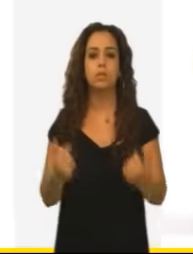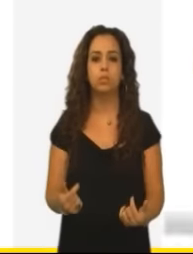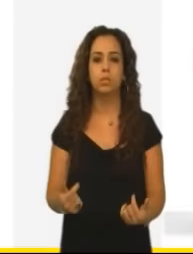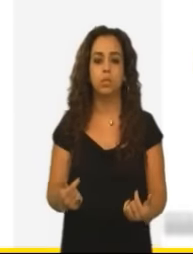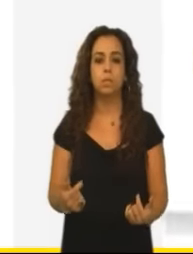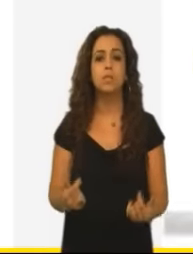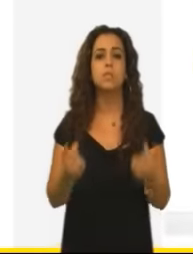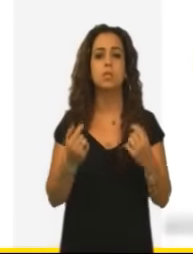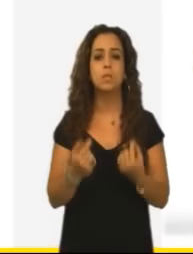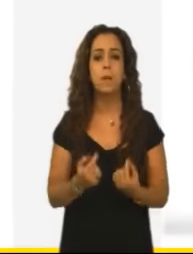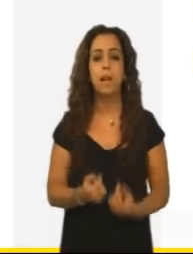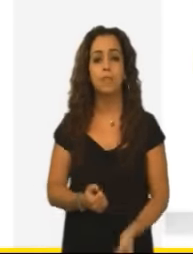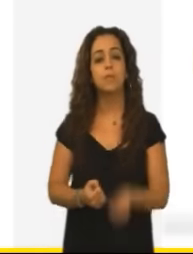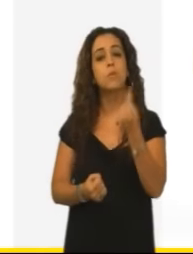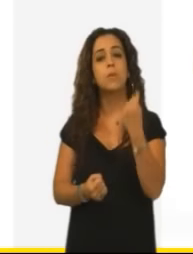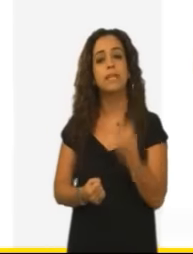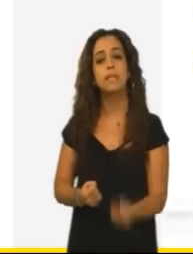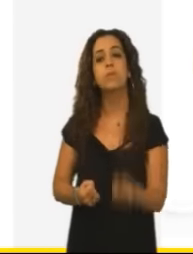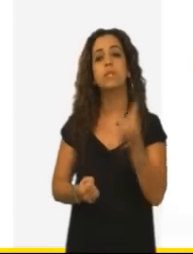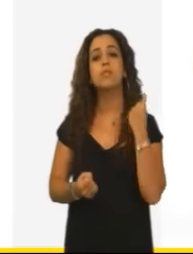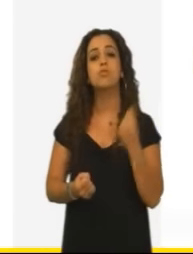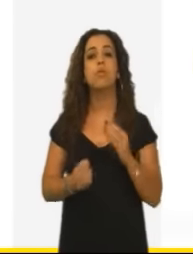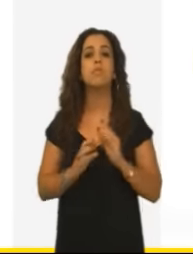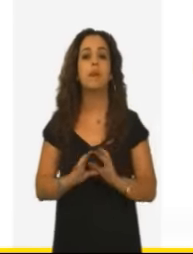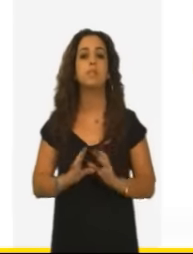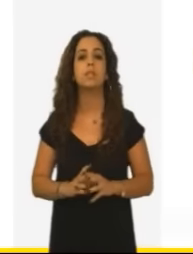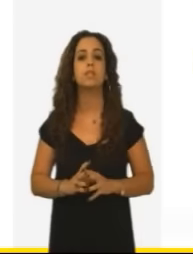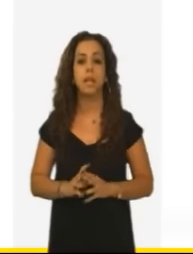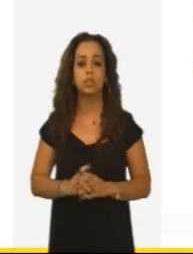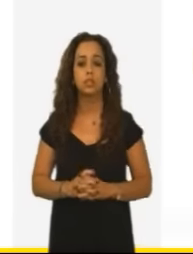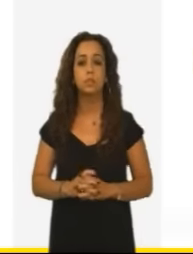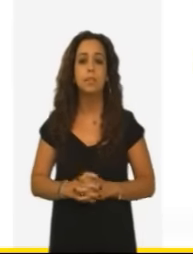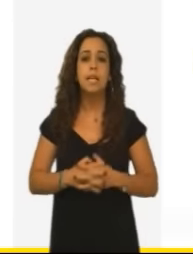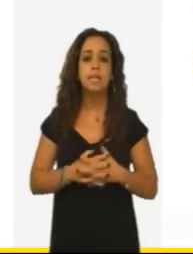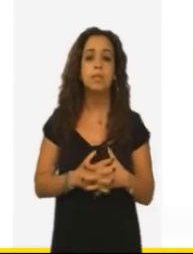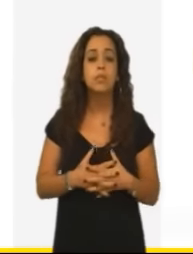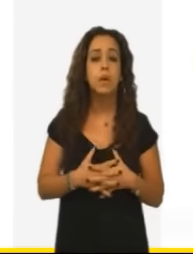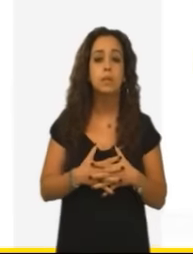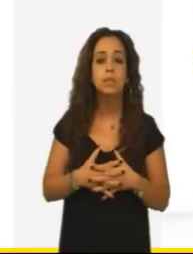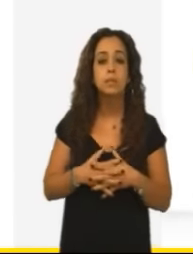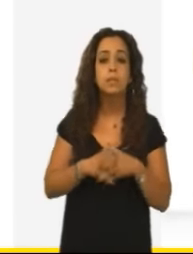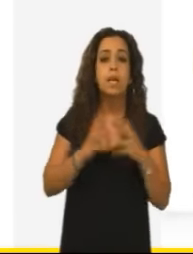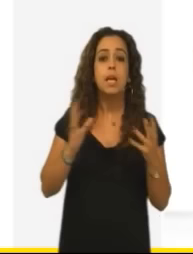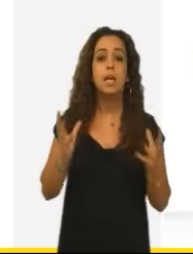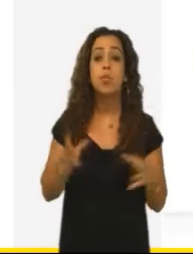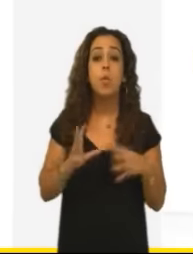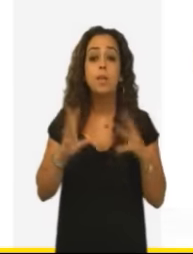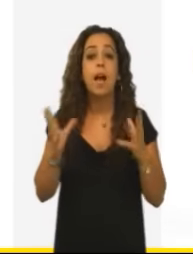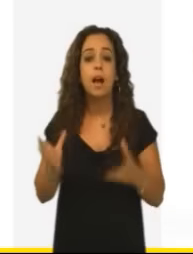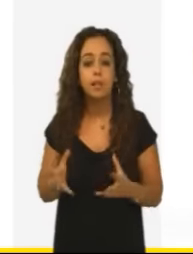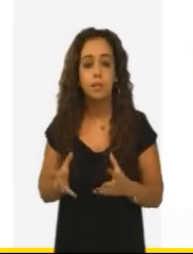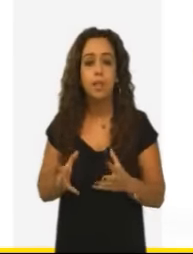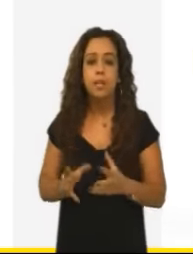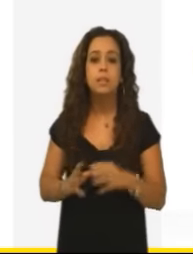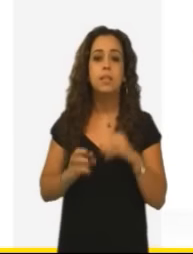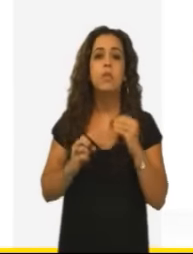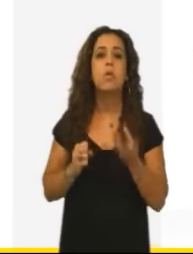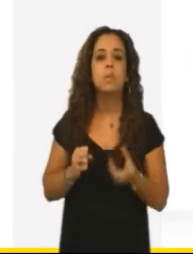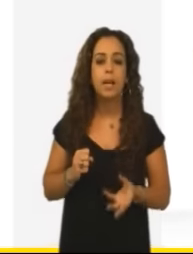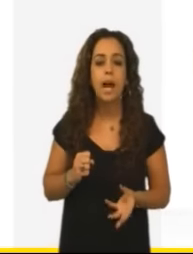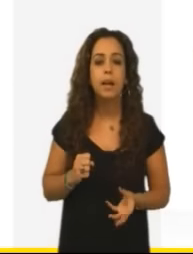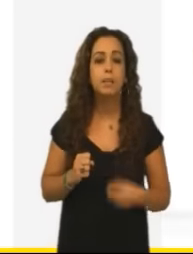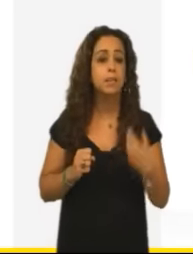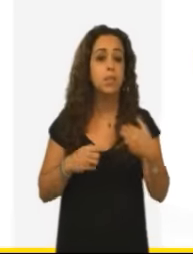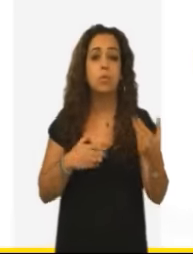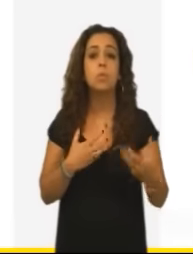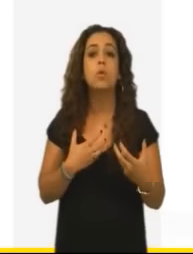de período simples. Em outras palavras, uma oração que tem só um verbo significativo. Então, se eu falo assim, eu comi carne, esse eu